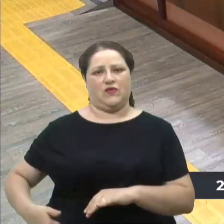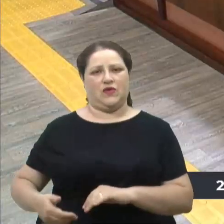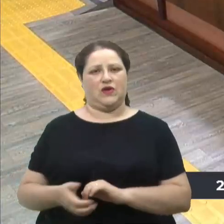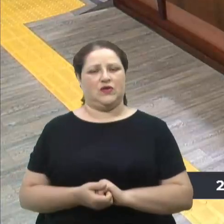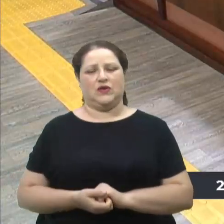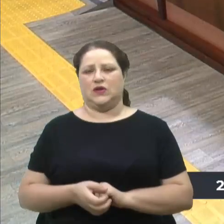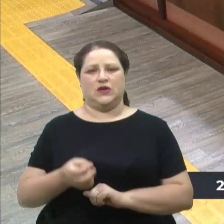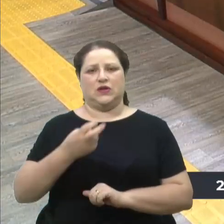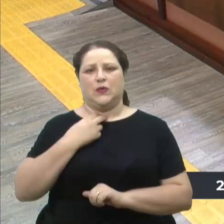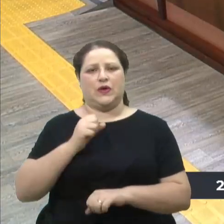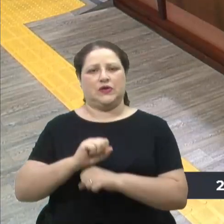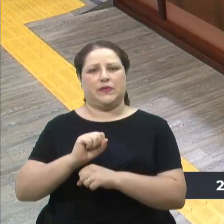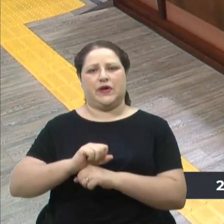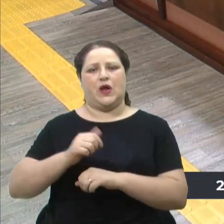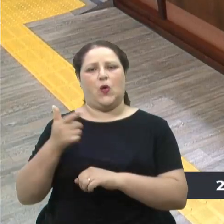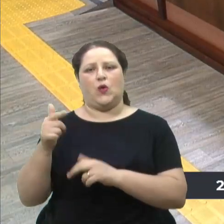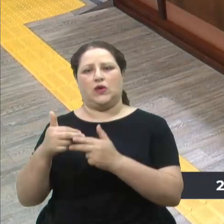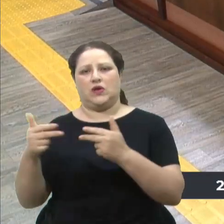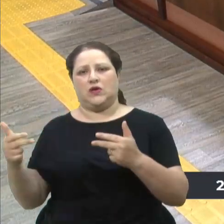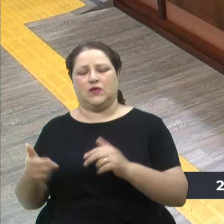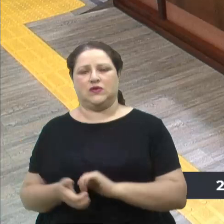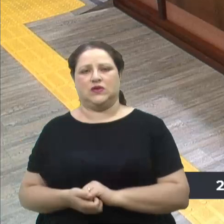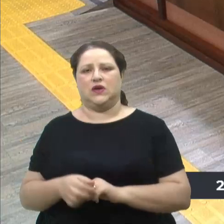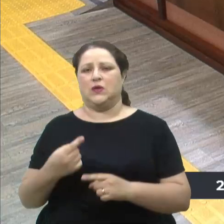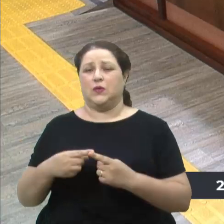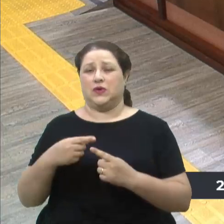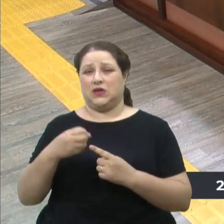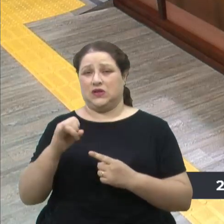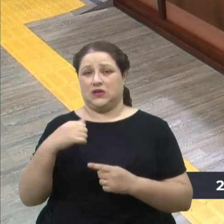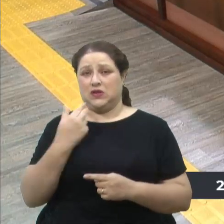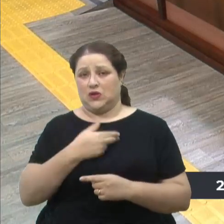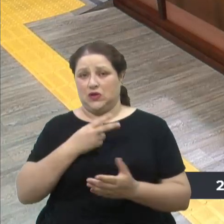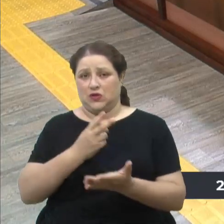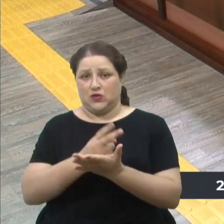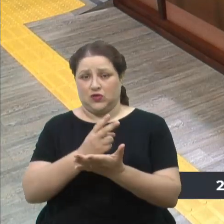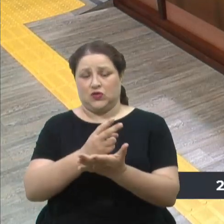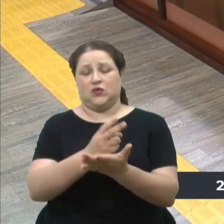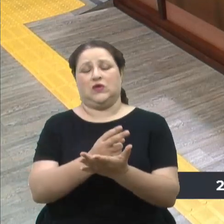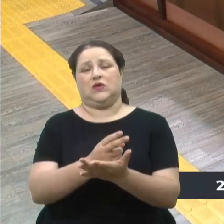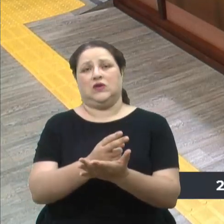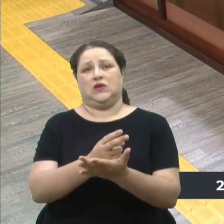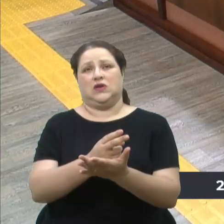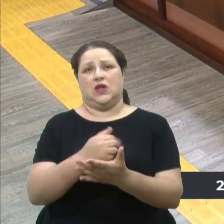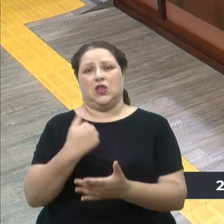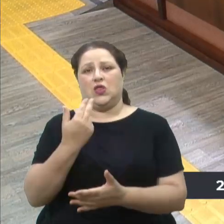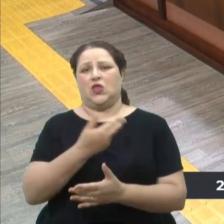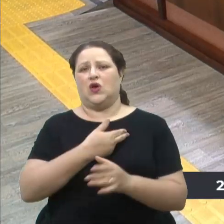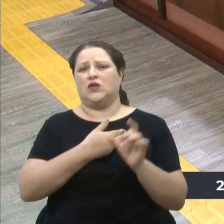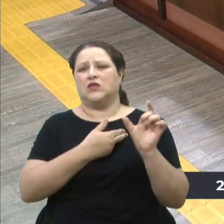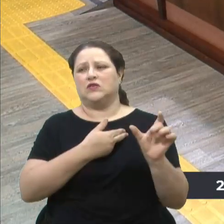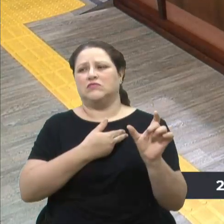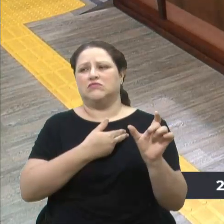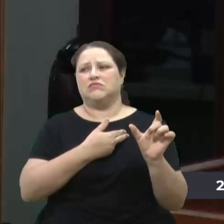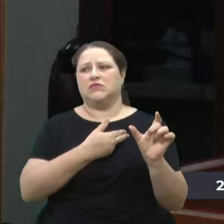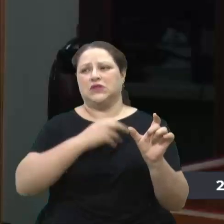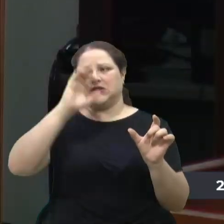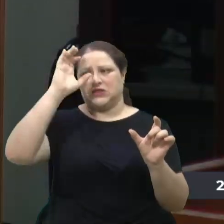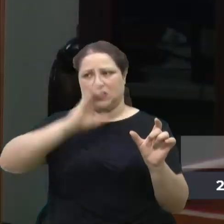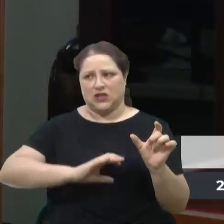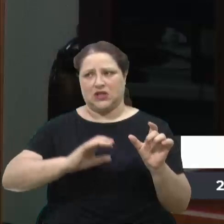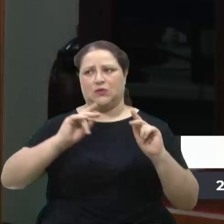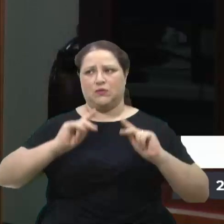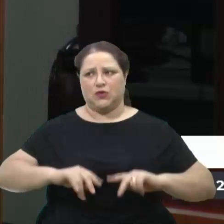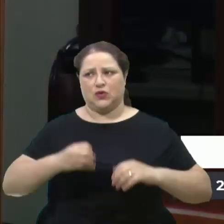poderíamos esperar mais. Por quê? Porque se nós continuarmos atendo, quando digo nós, eu digo o cidadão de bem,